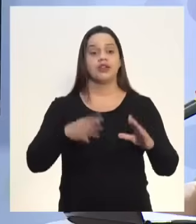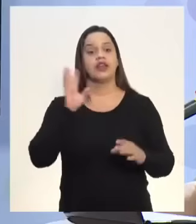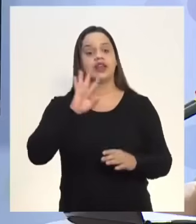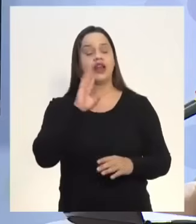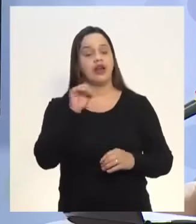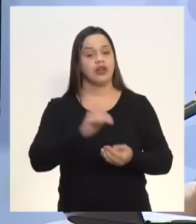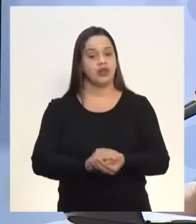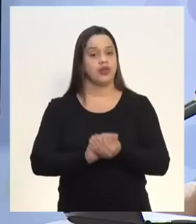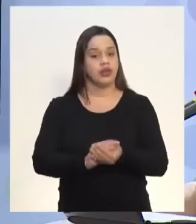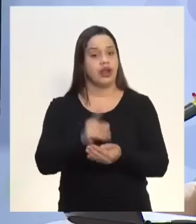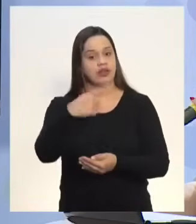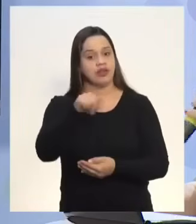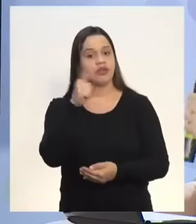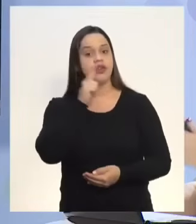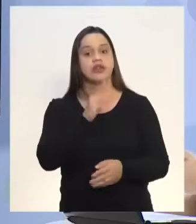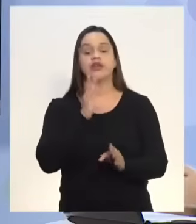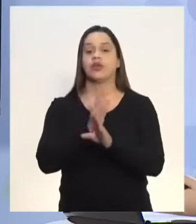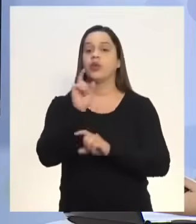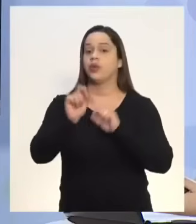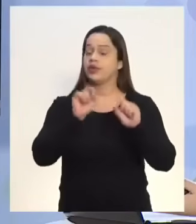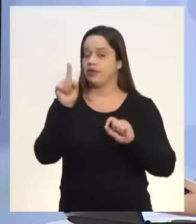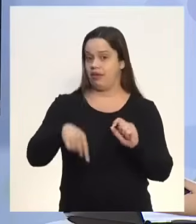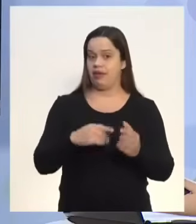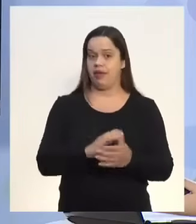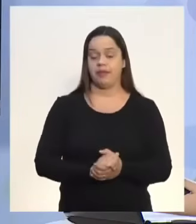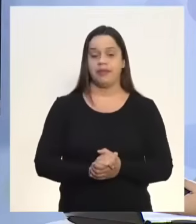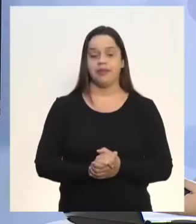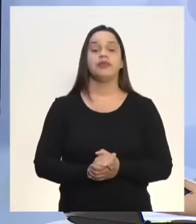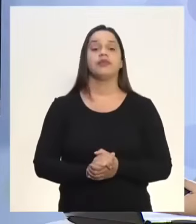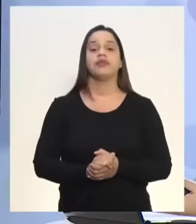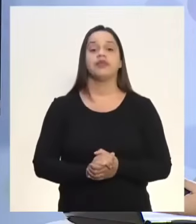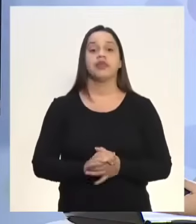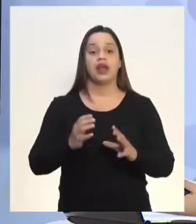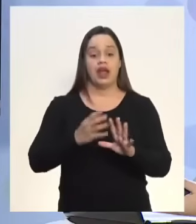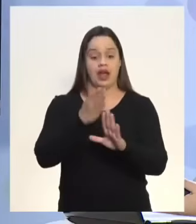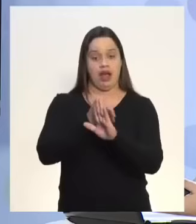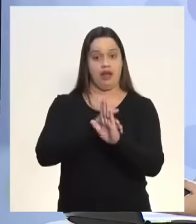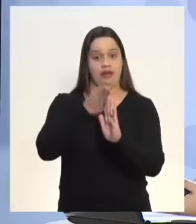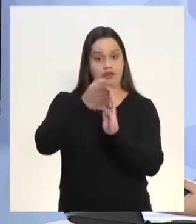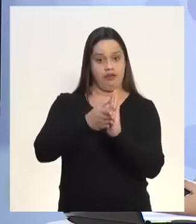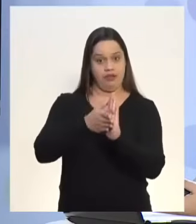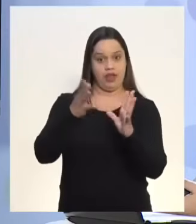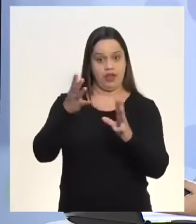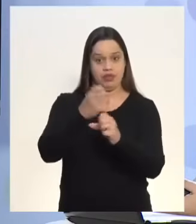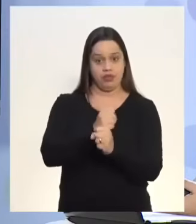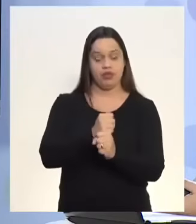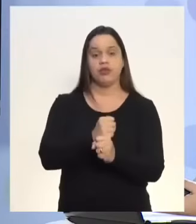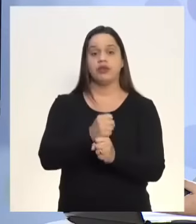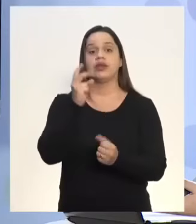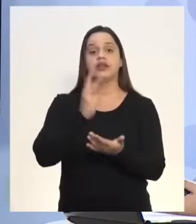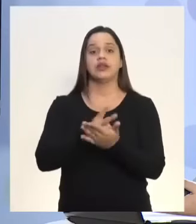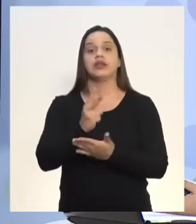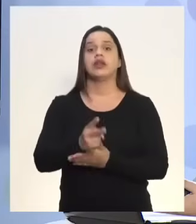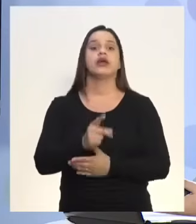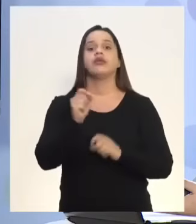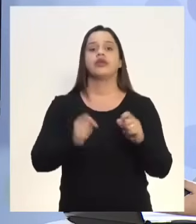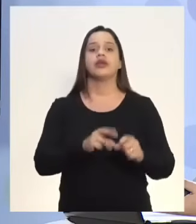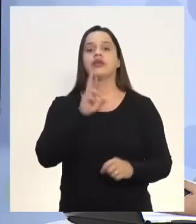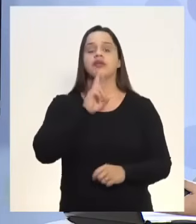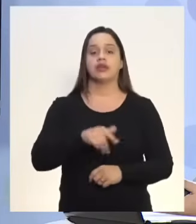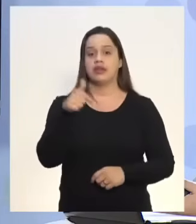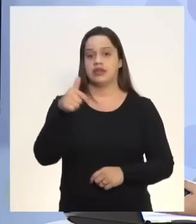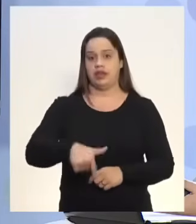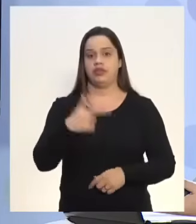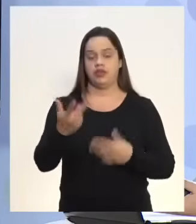aí, dá para vocês identificarem, que é o seguinte. A soma das faces opostas, digamos assim, sempre resulta em 7. Então,